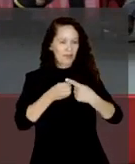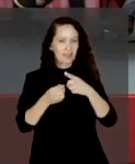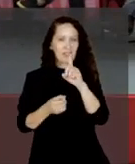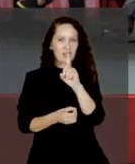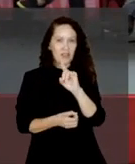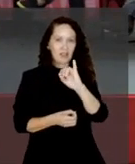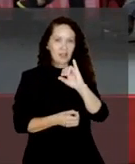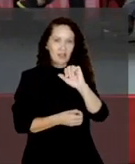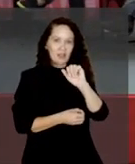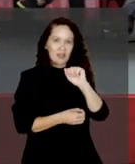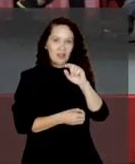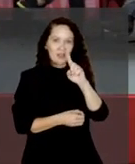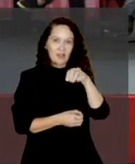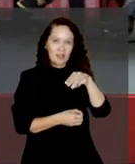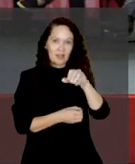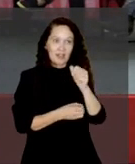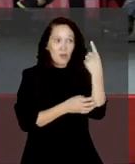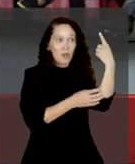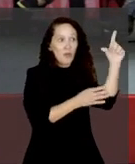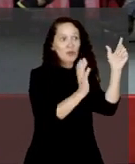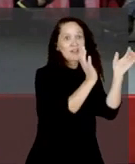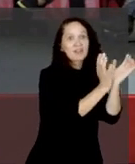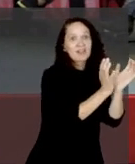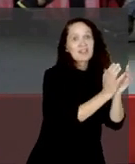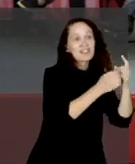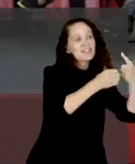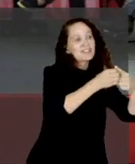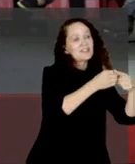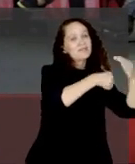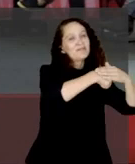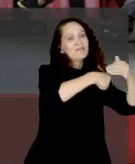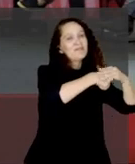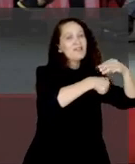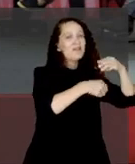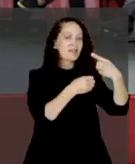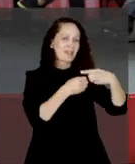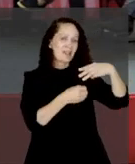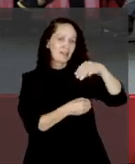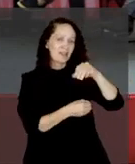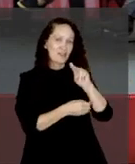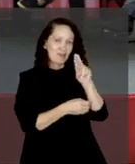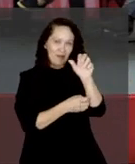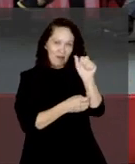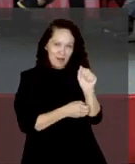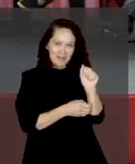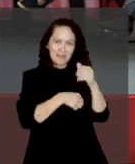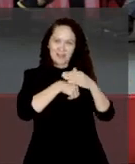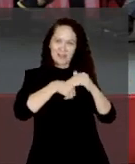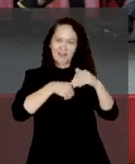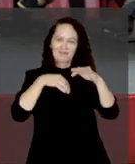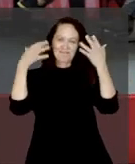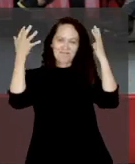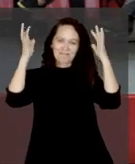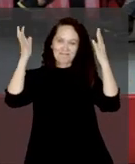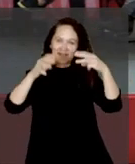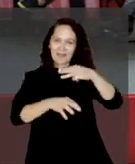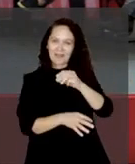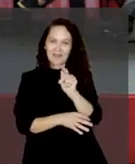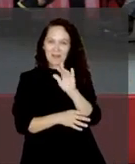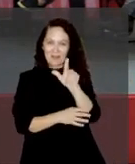gente, juntos, de mãos dadas, temos esse compromisso de construir um Brasil com justiça. Valeu, gente.